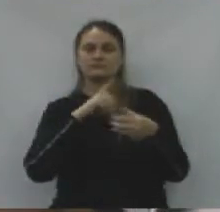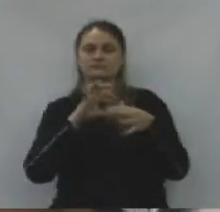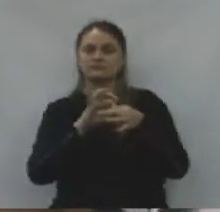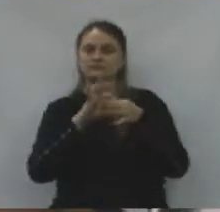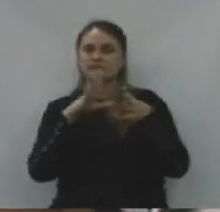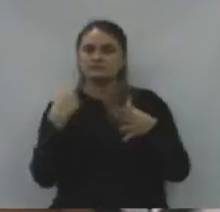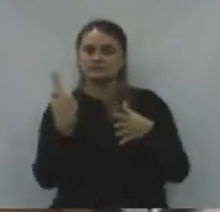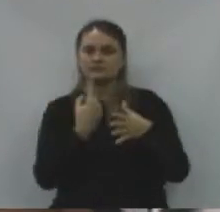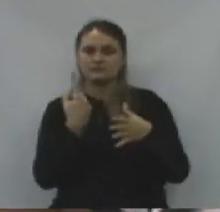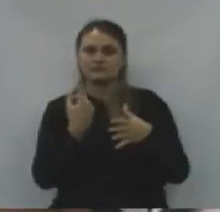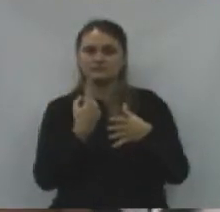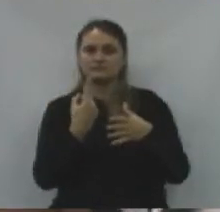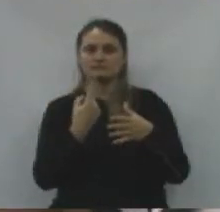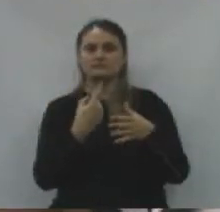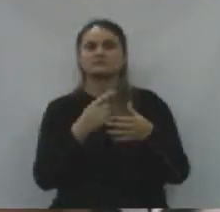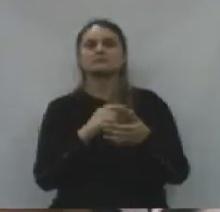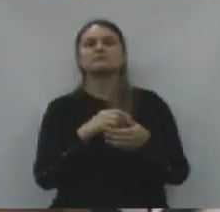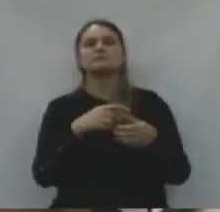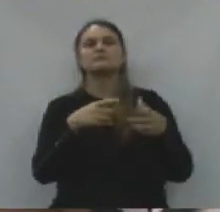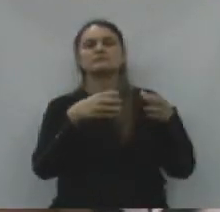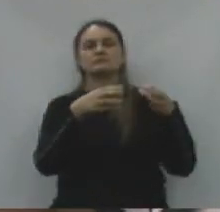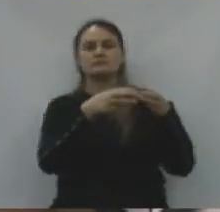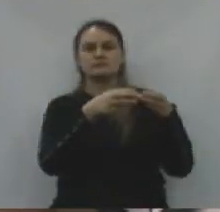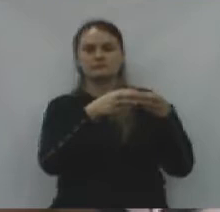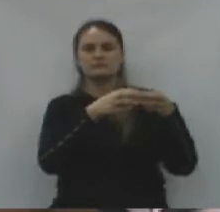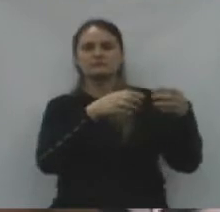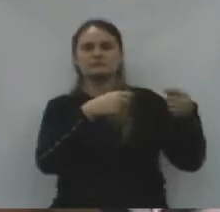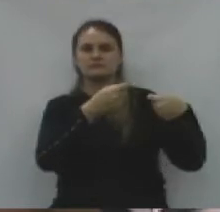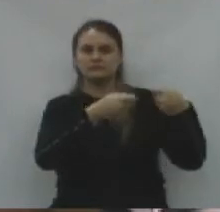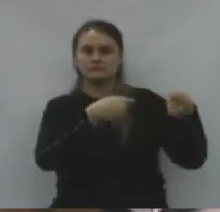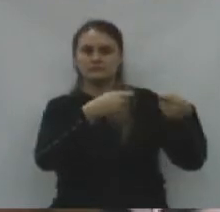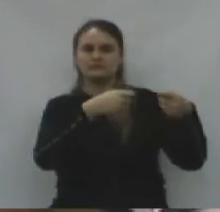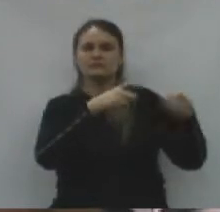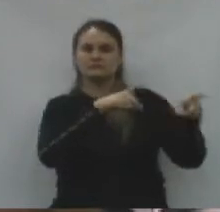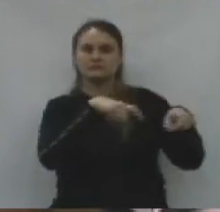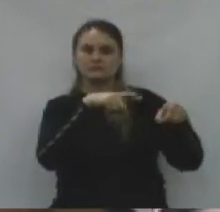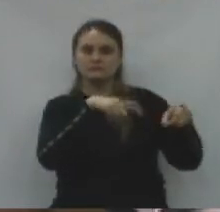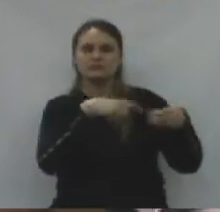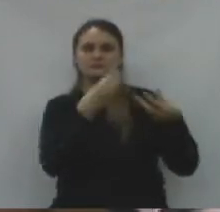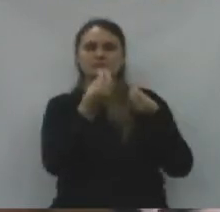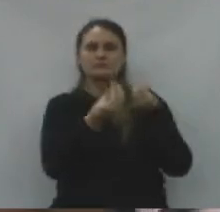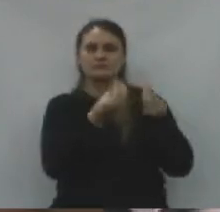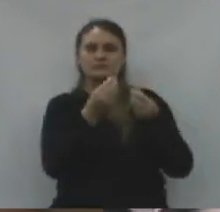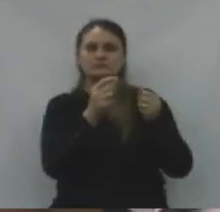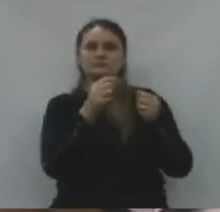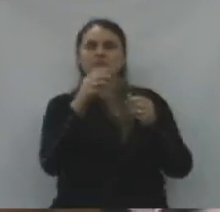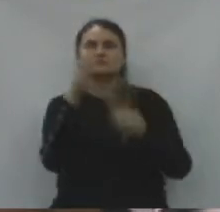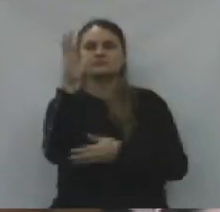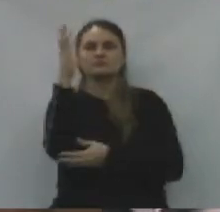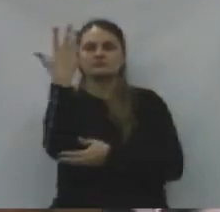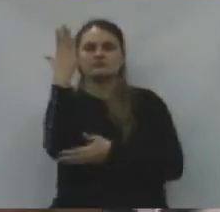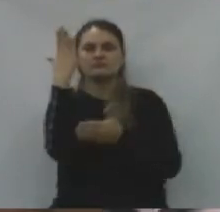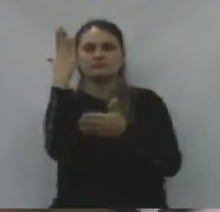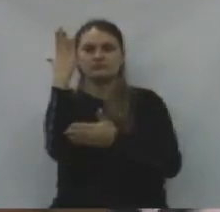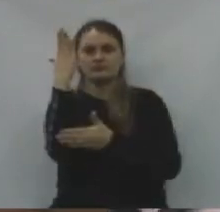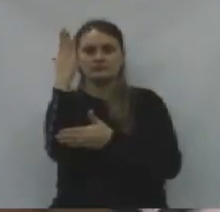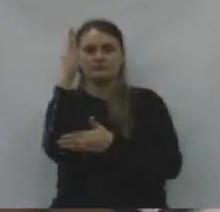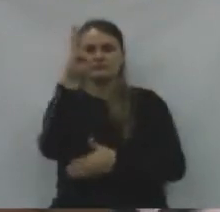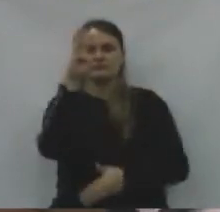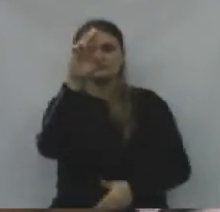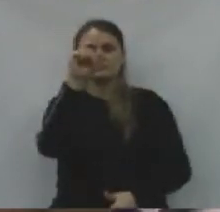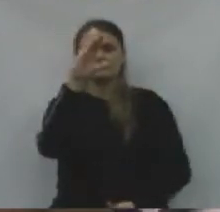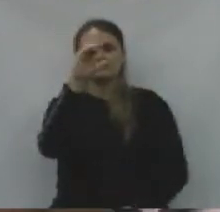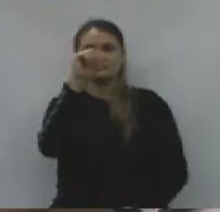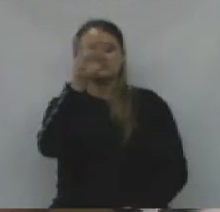através dos órgãos ambientais os nossos agricultores quanto ao manejo da bracatinga não